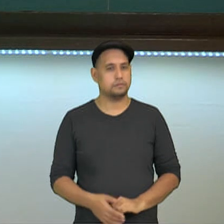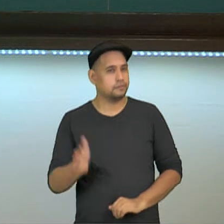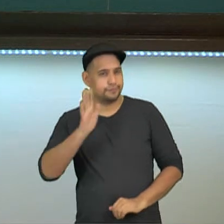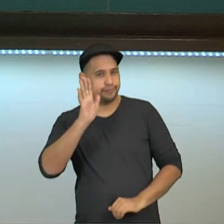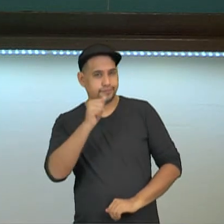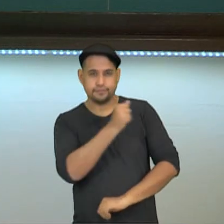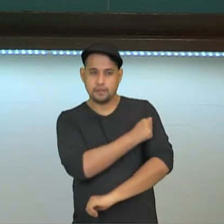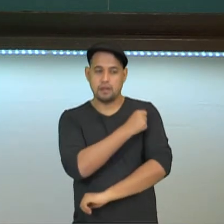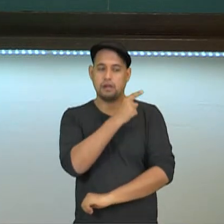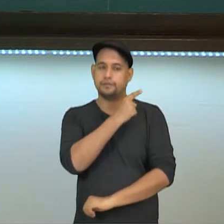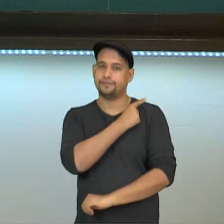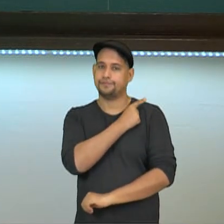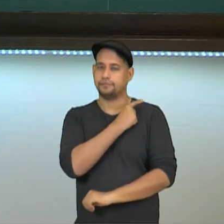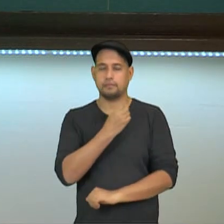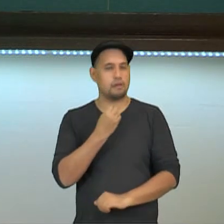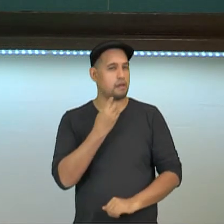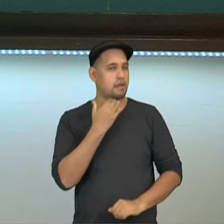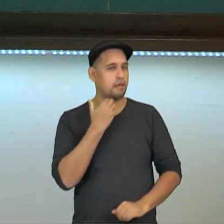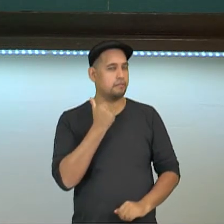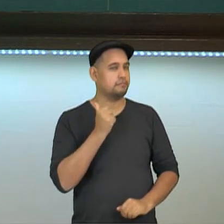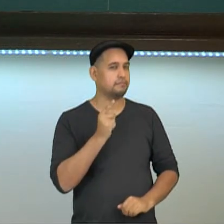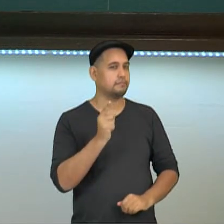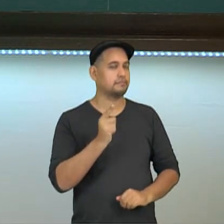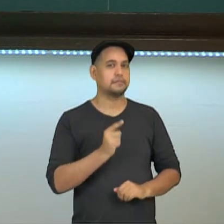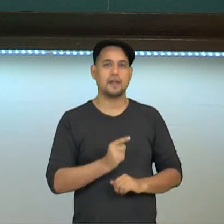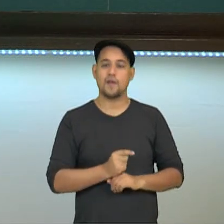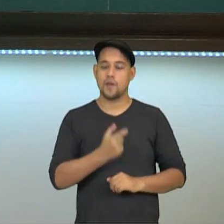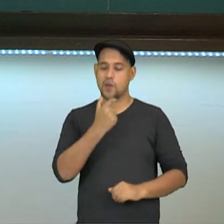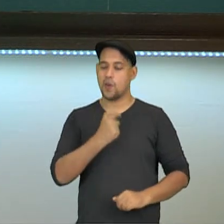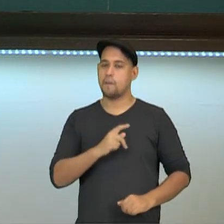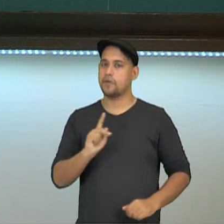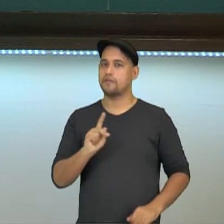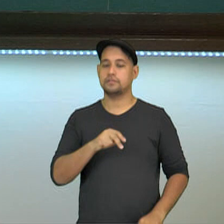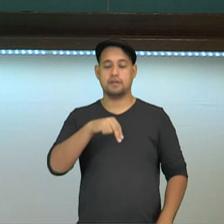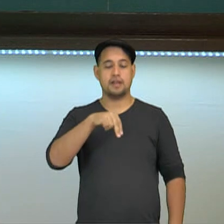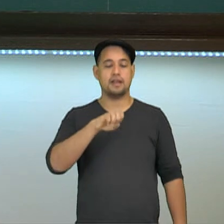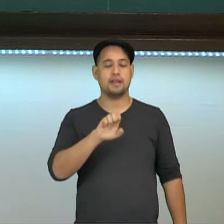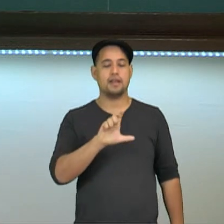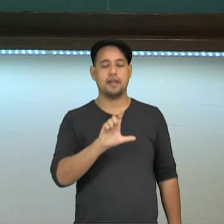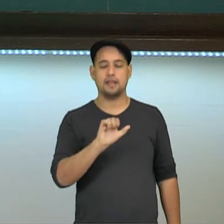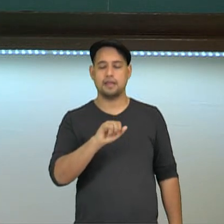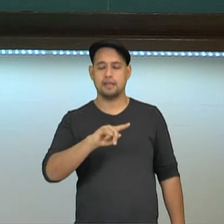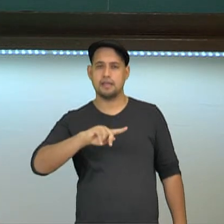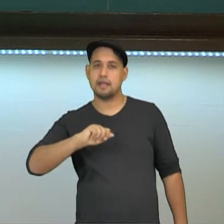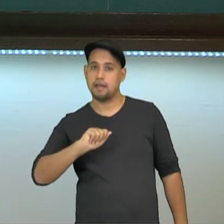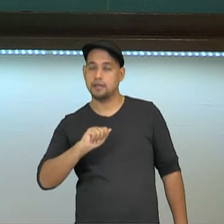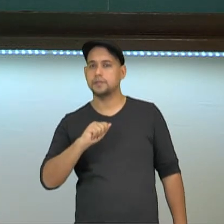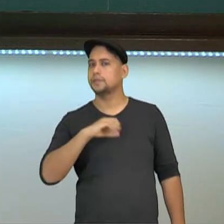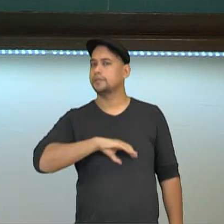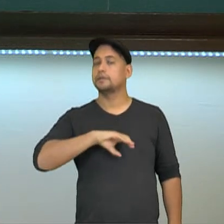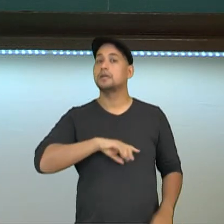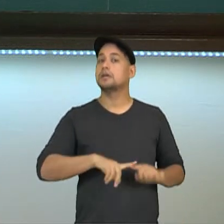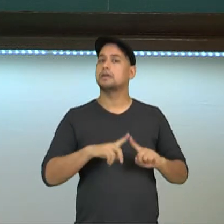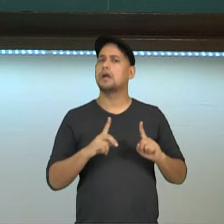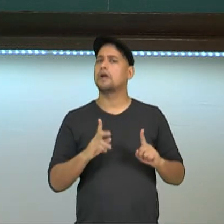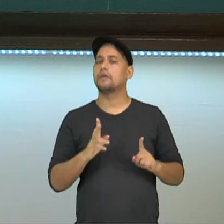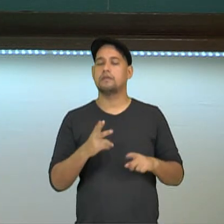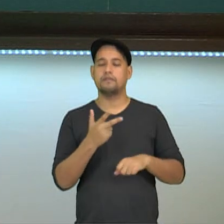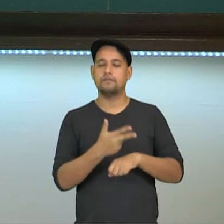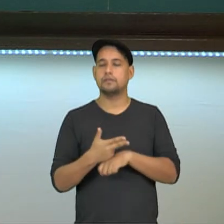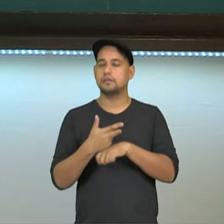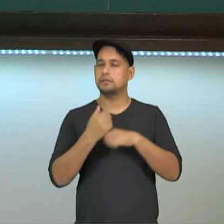Olá, estudantes da primeira série, tudo bem com vocês? Eu sou a professora Nelinha de Língua Portuguesa e neste vídeo nós vamos falar